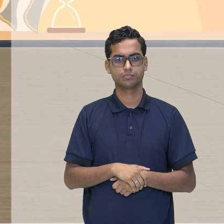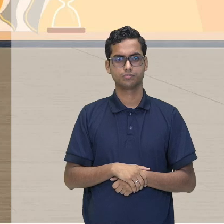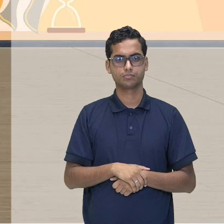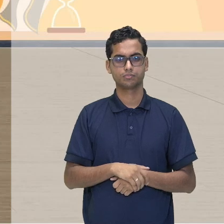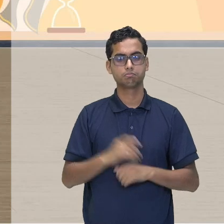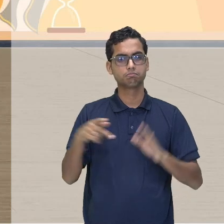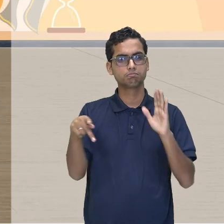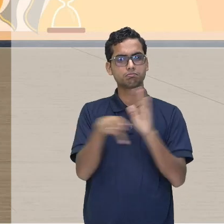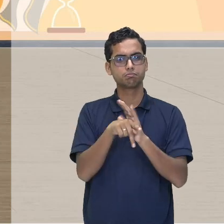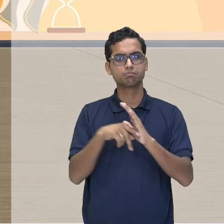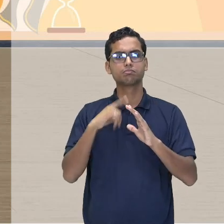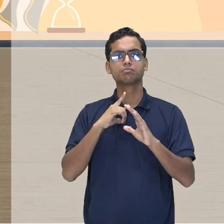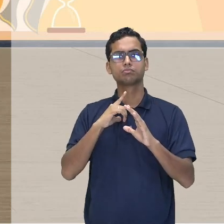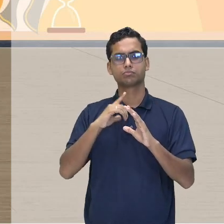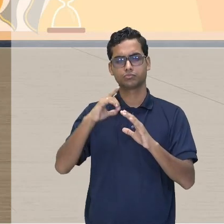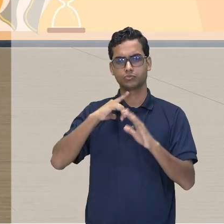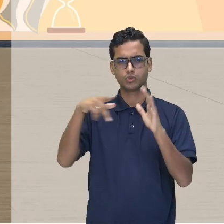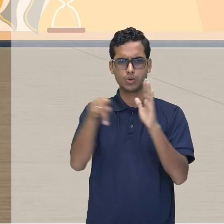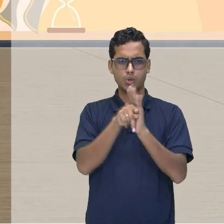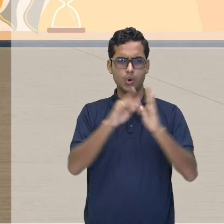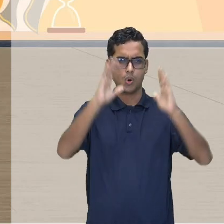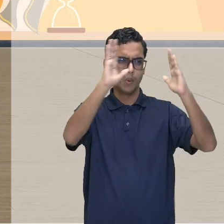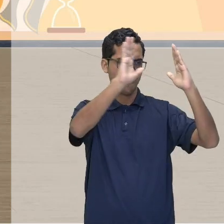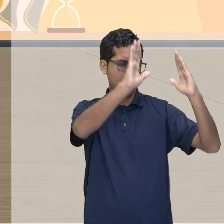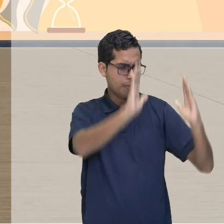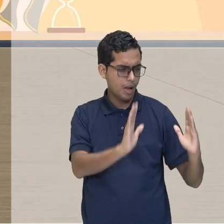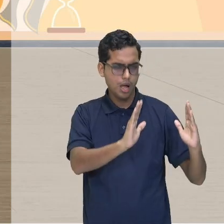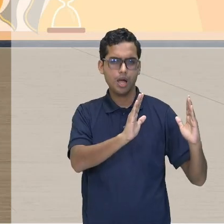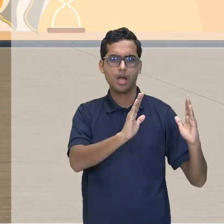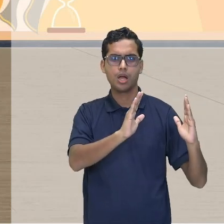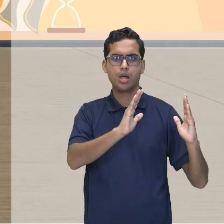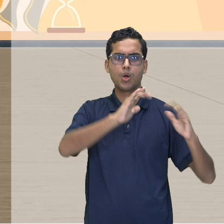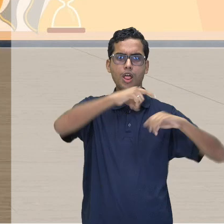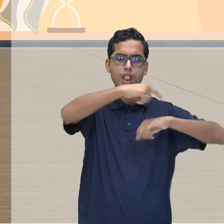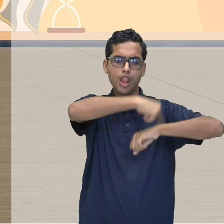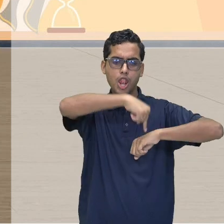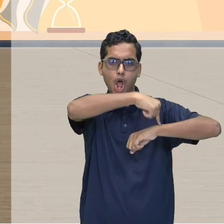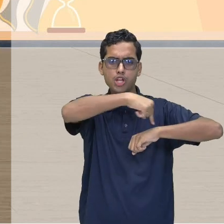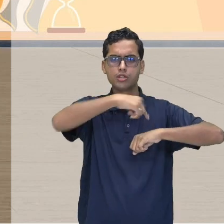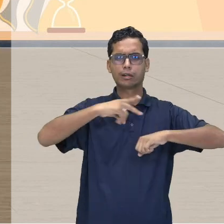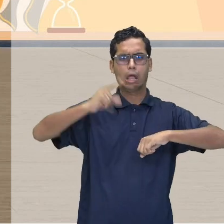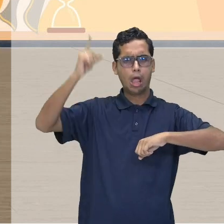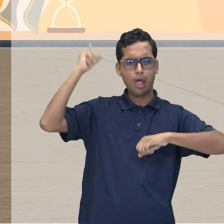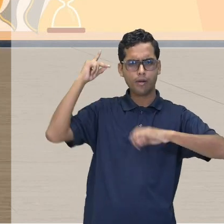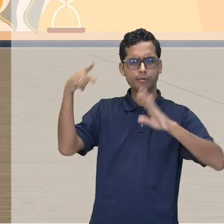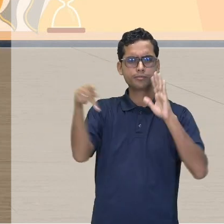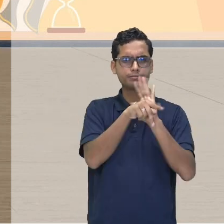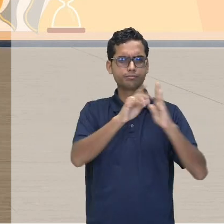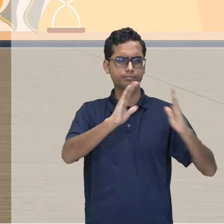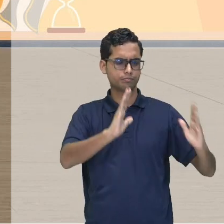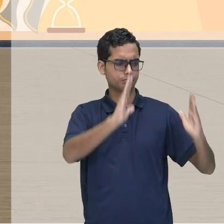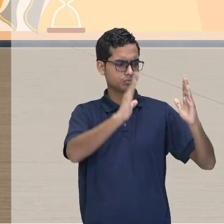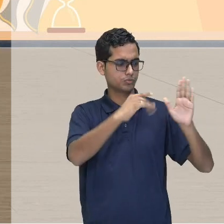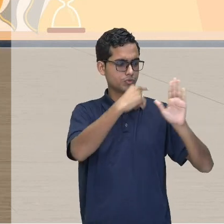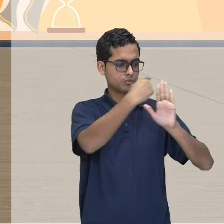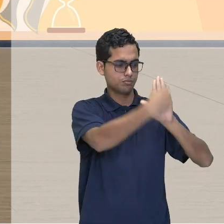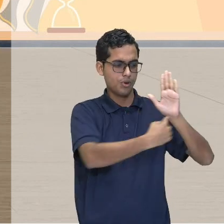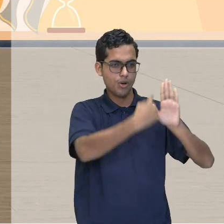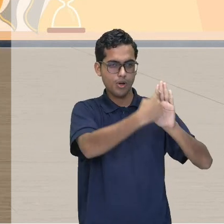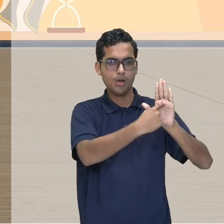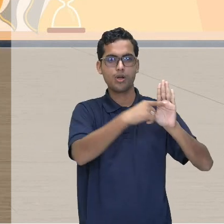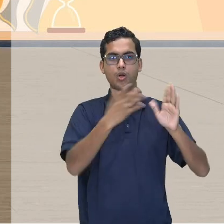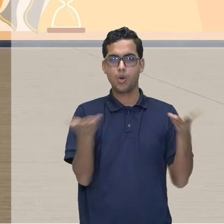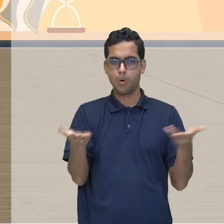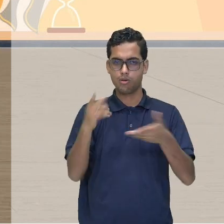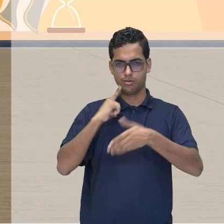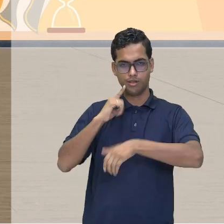relógio de parede antigo, né? Que a gente pode trazer como exemplo, que hoje nós temos relógios mais modernos, digitais, que você